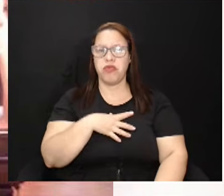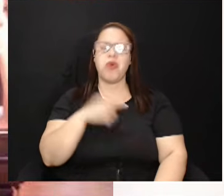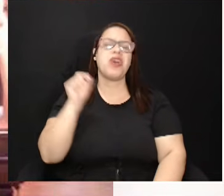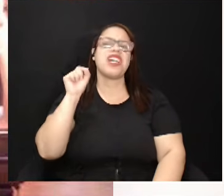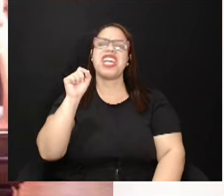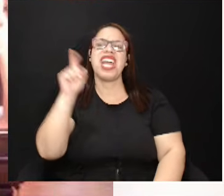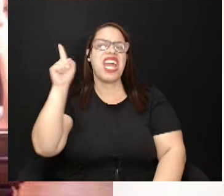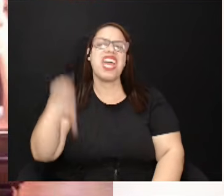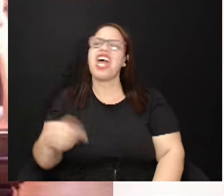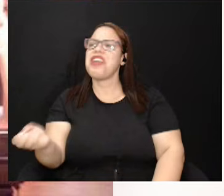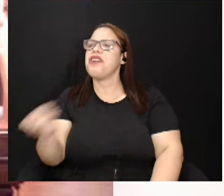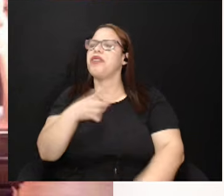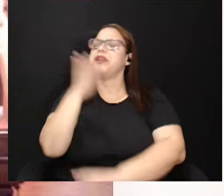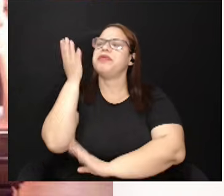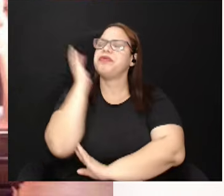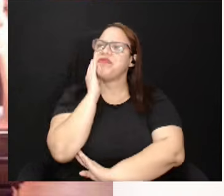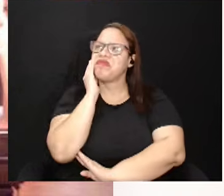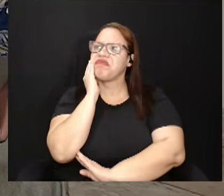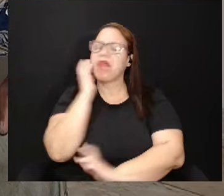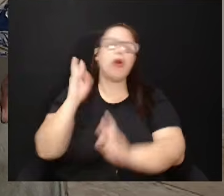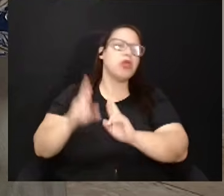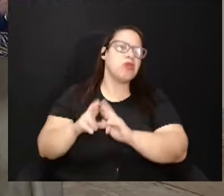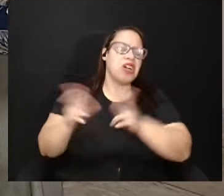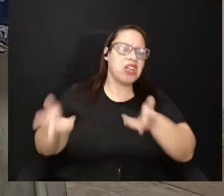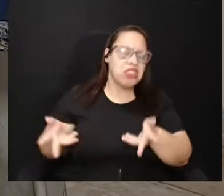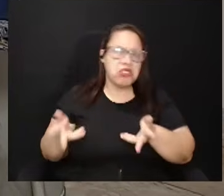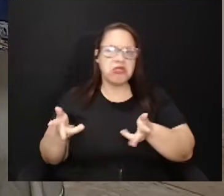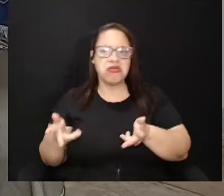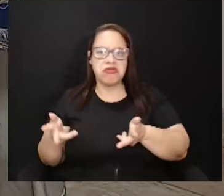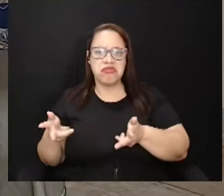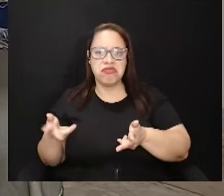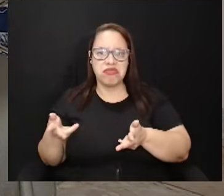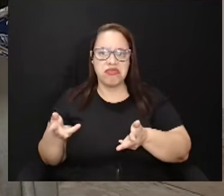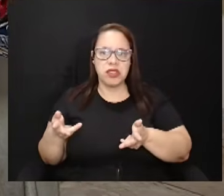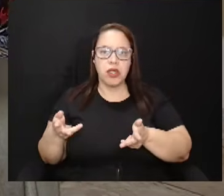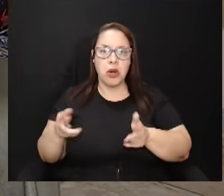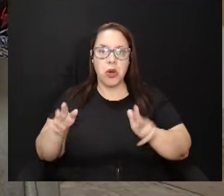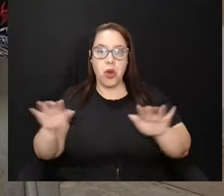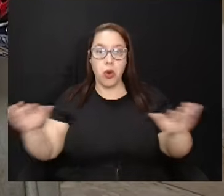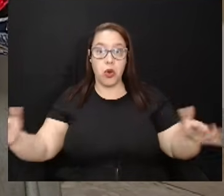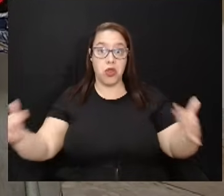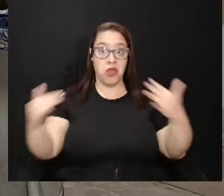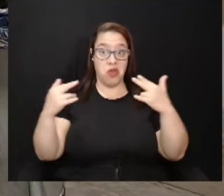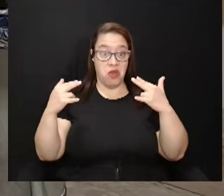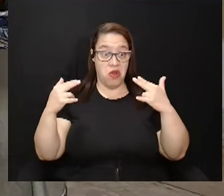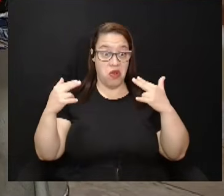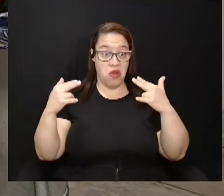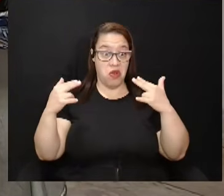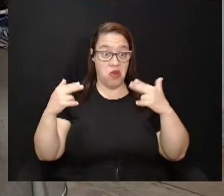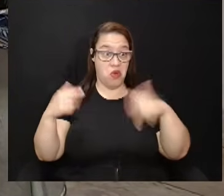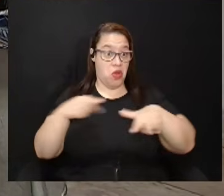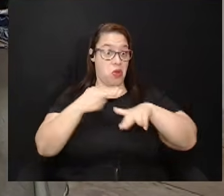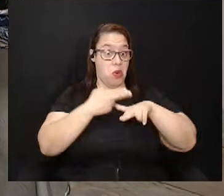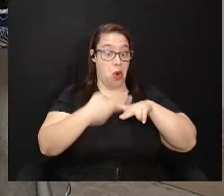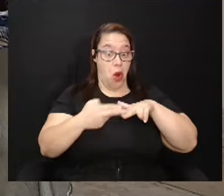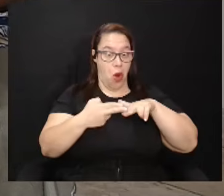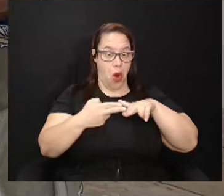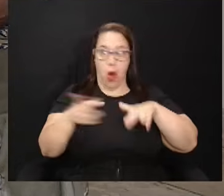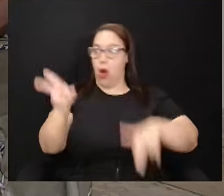É o diferente. Quando eu vi todo mundo nu, em cena, meu Deus do céu!